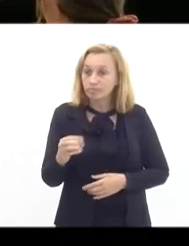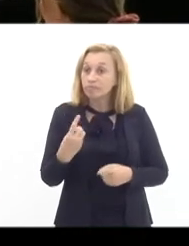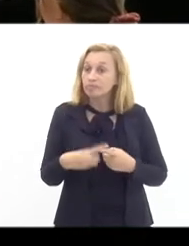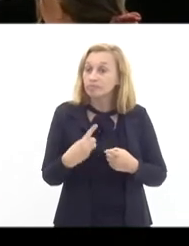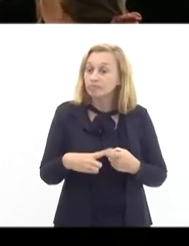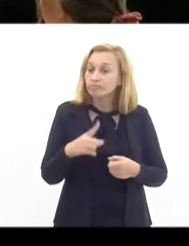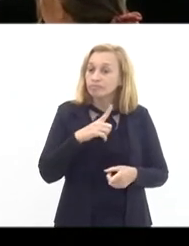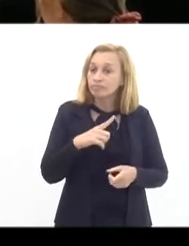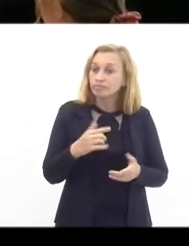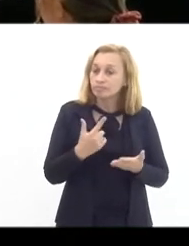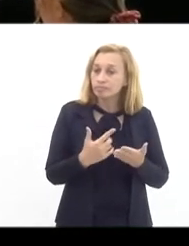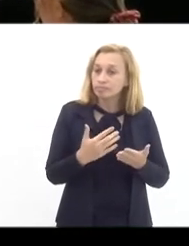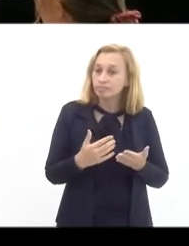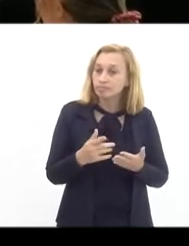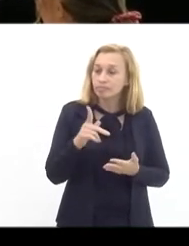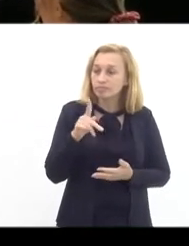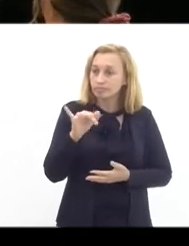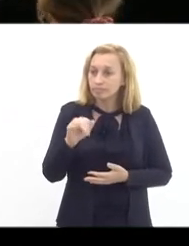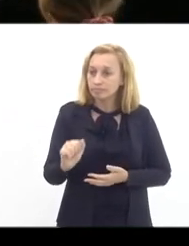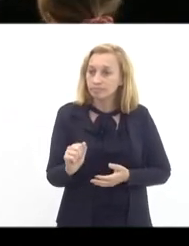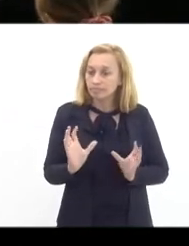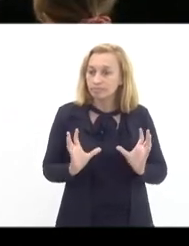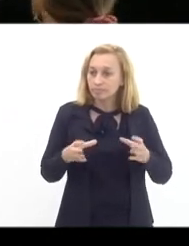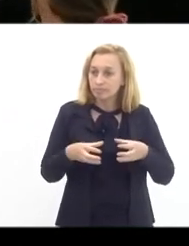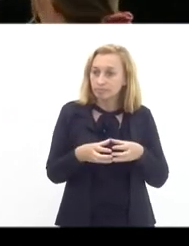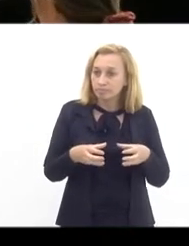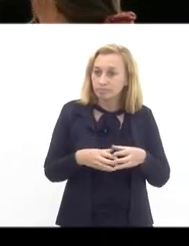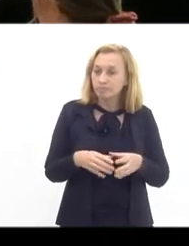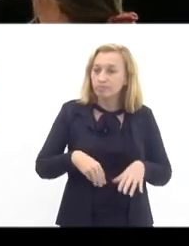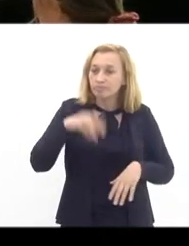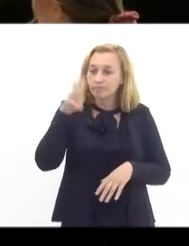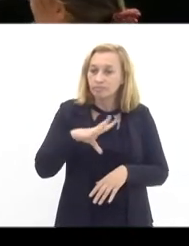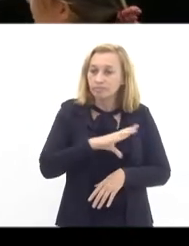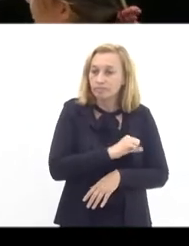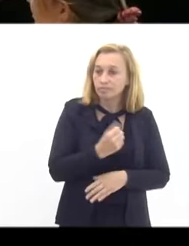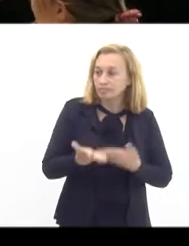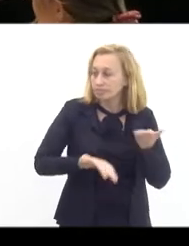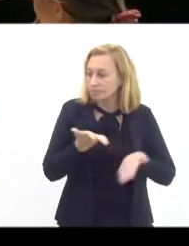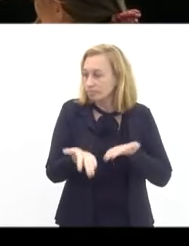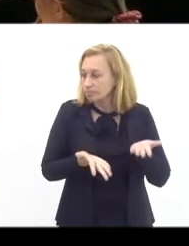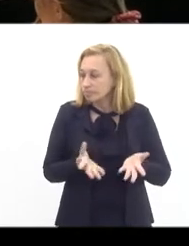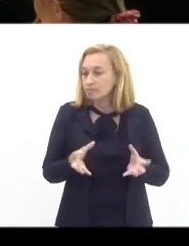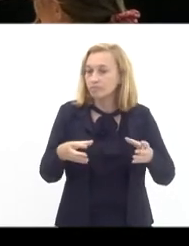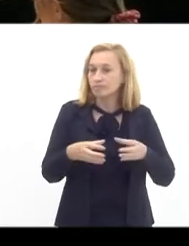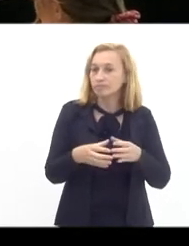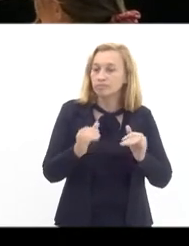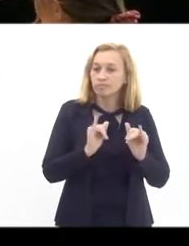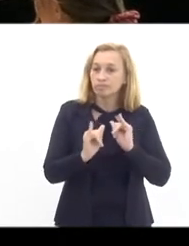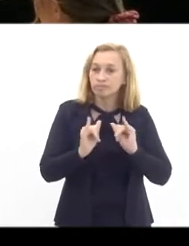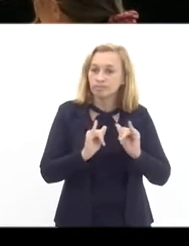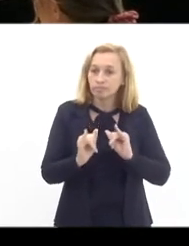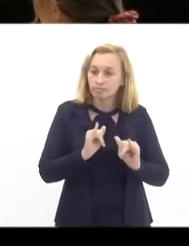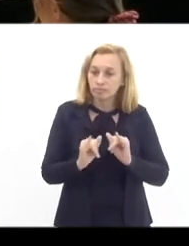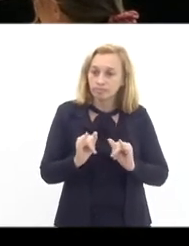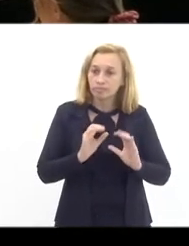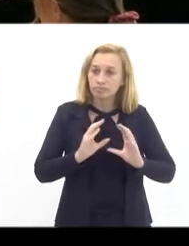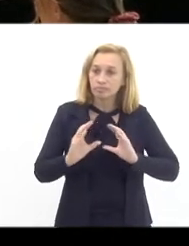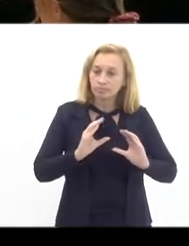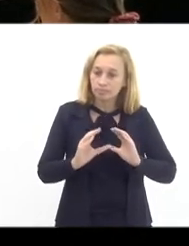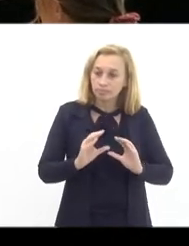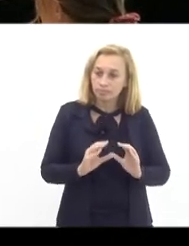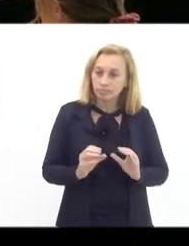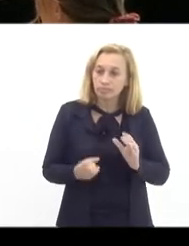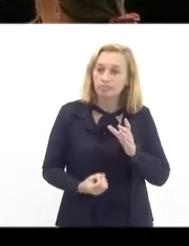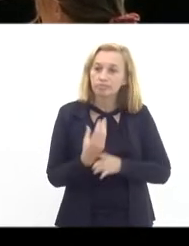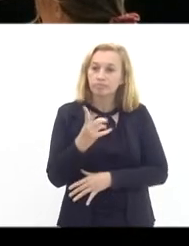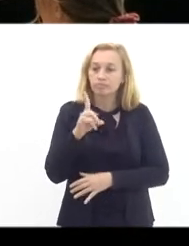uma página do nosso coletivo, que é o Fazenda Colubandê Quem Ama Cuida, nosso grande canal de comunicação, e essa página foi criada na época